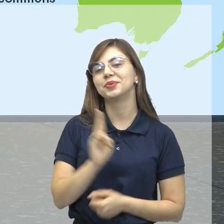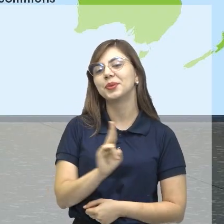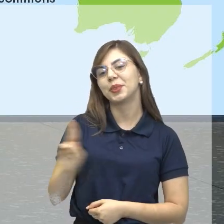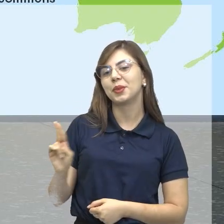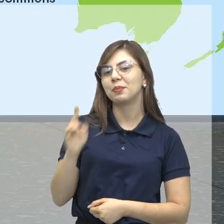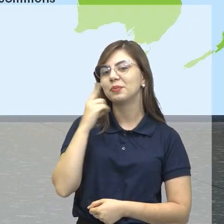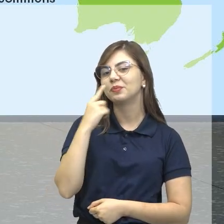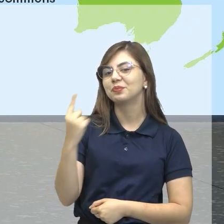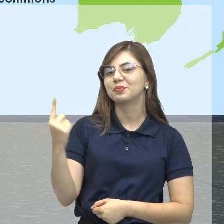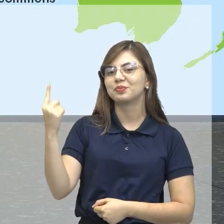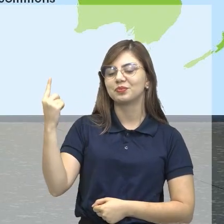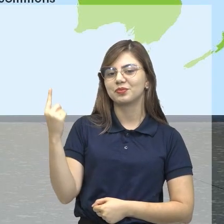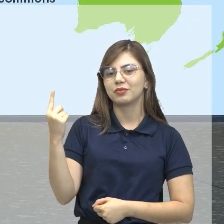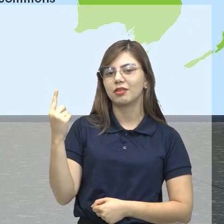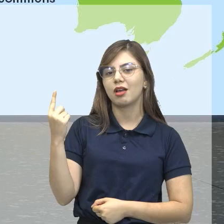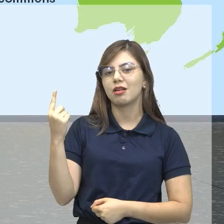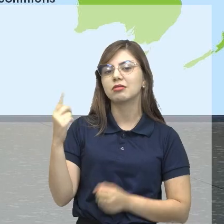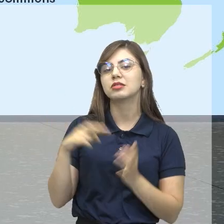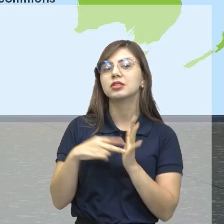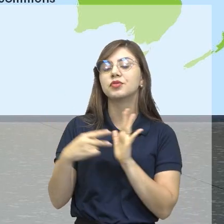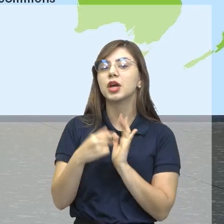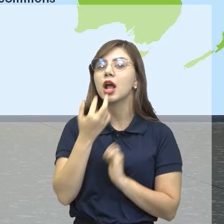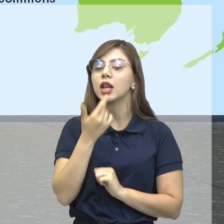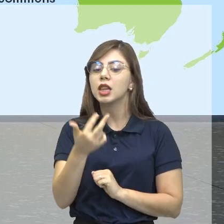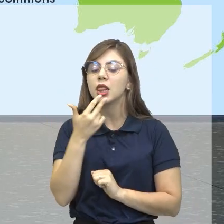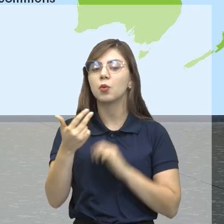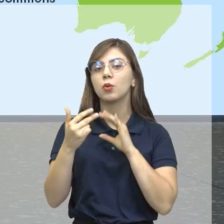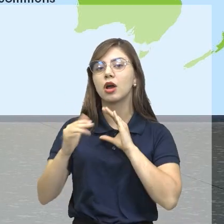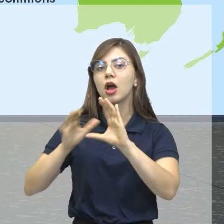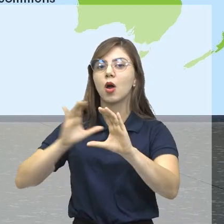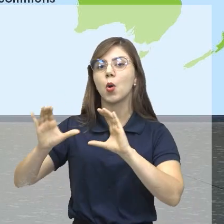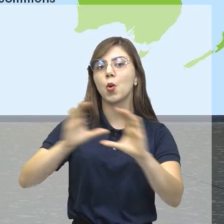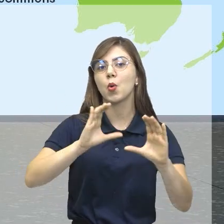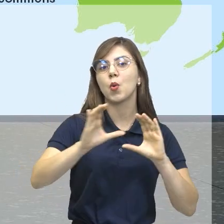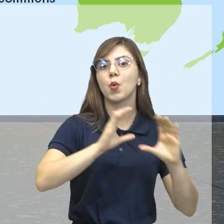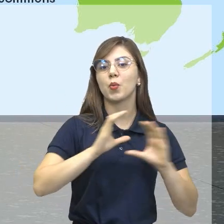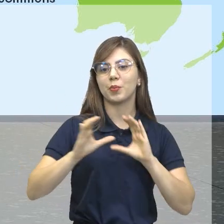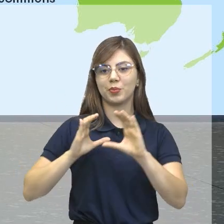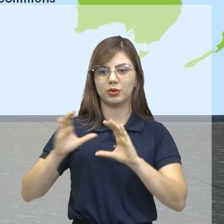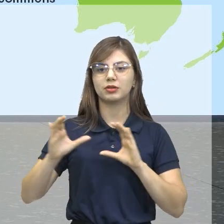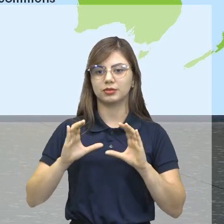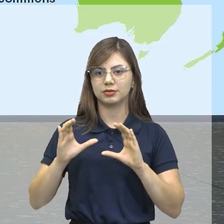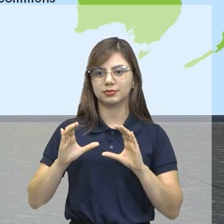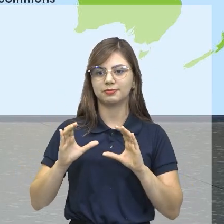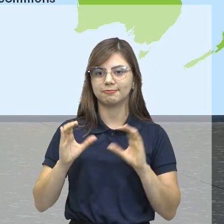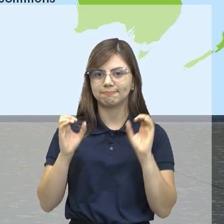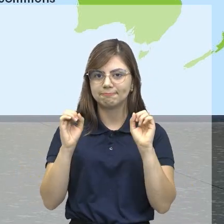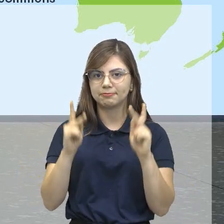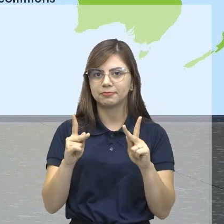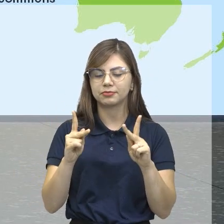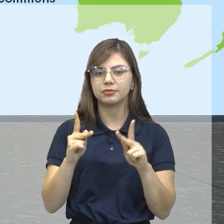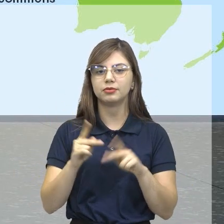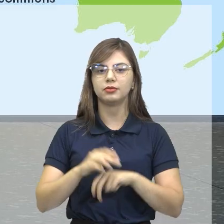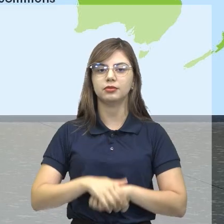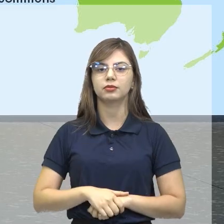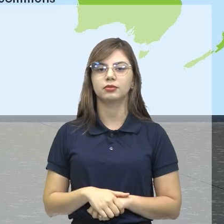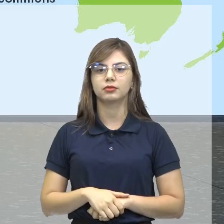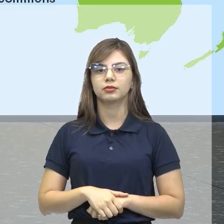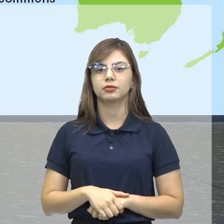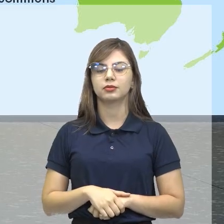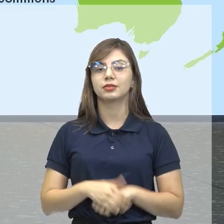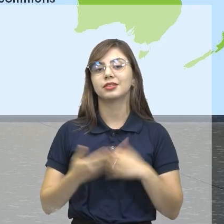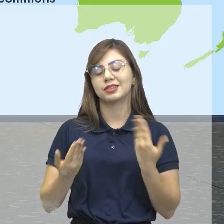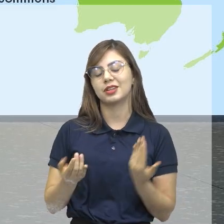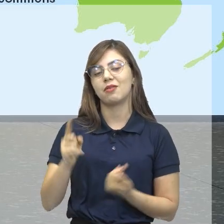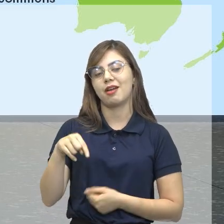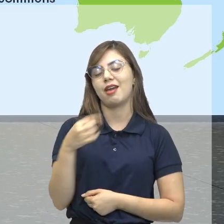língua franca. Língua franca. Que, no caso, estamos falando como língua franca da língua